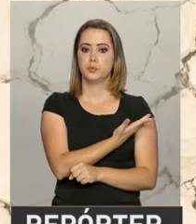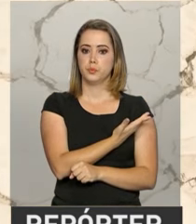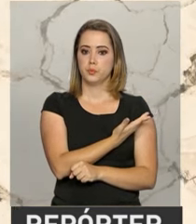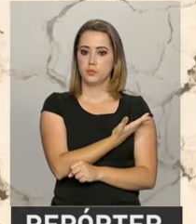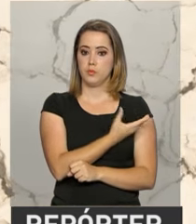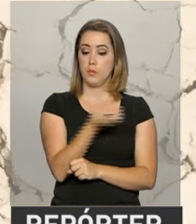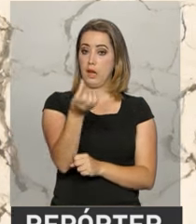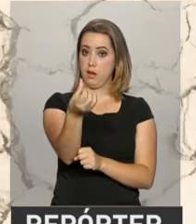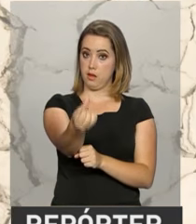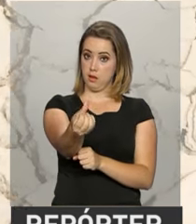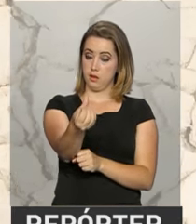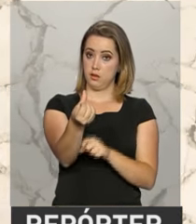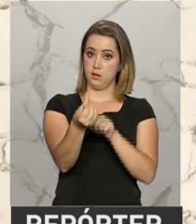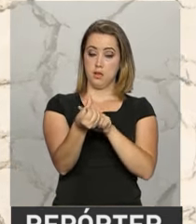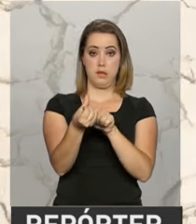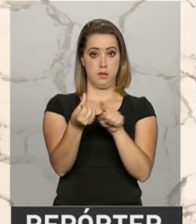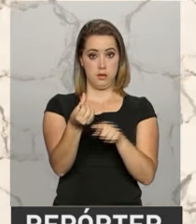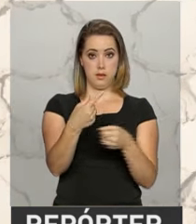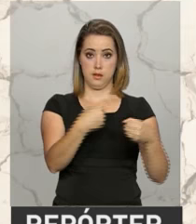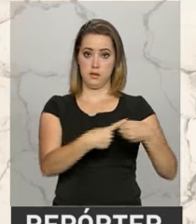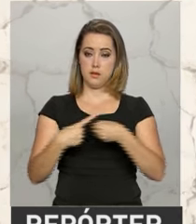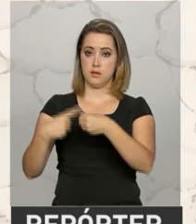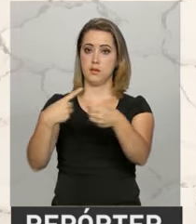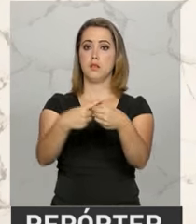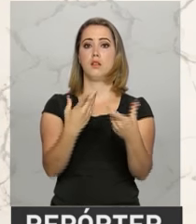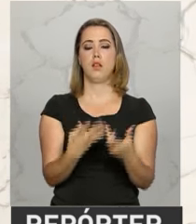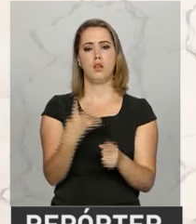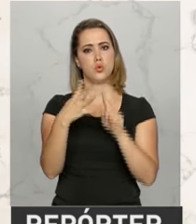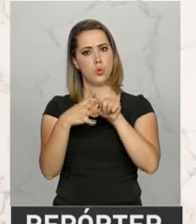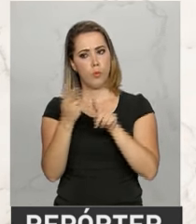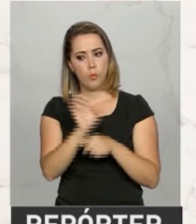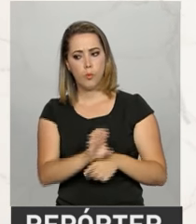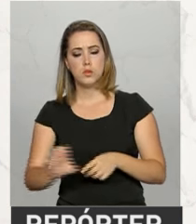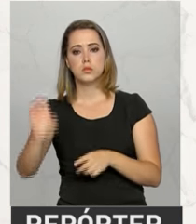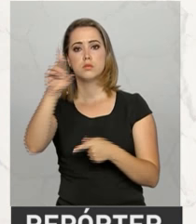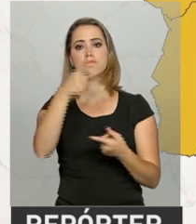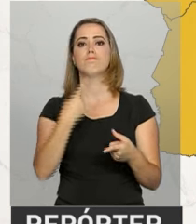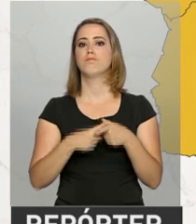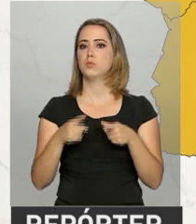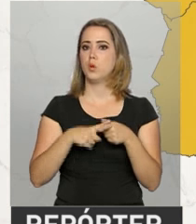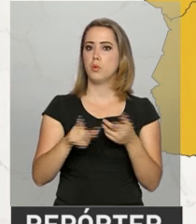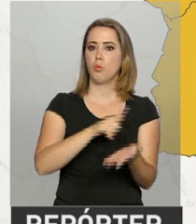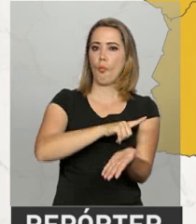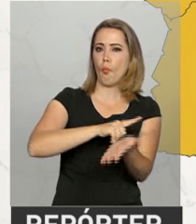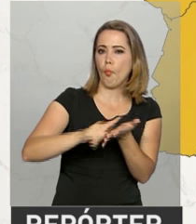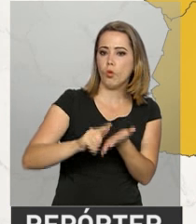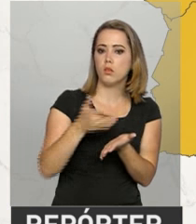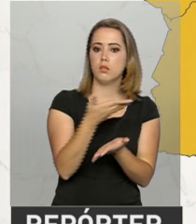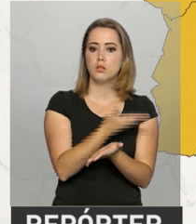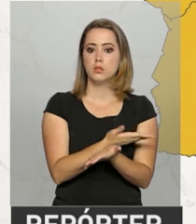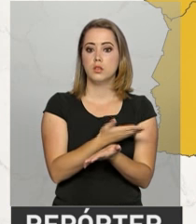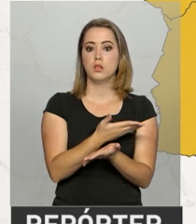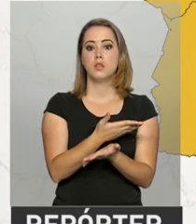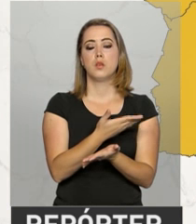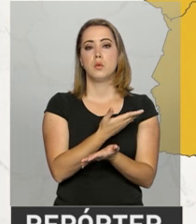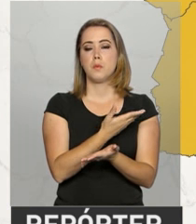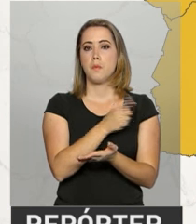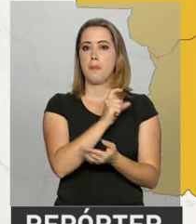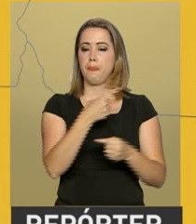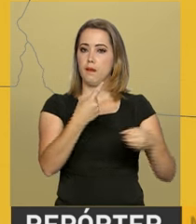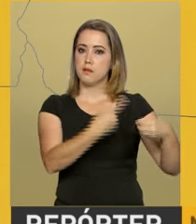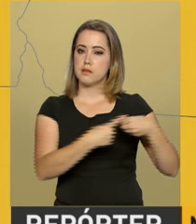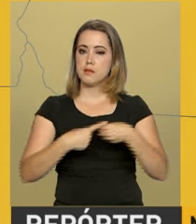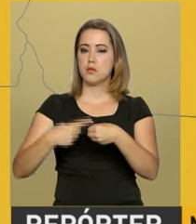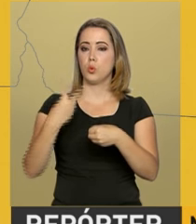6 municípios de 4 estados estão em situação de emergência por causa da seca. São eles Jaíba e Rubim, em Minas